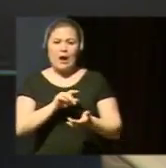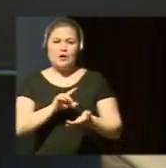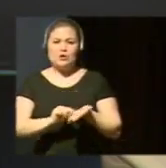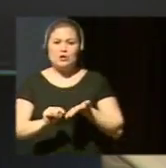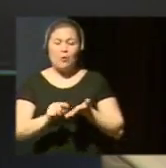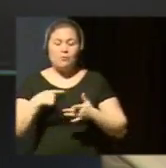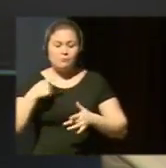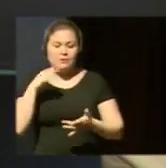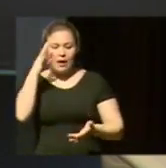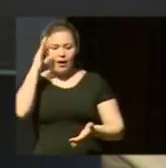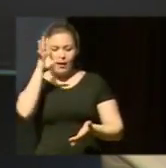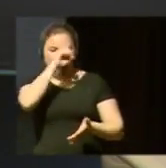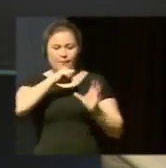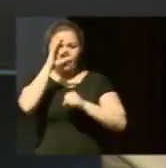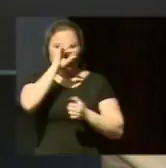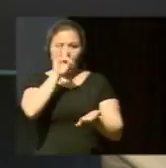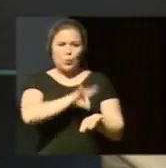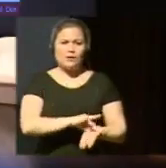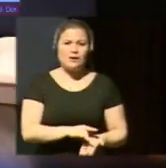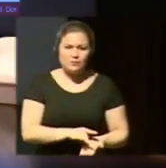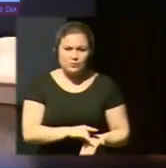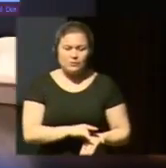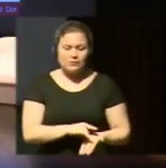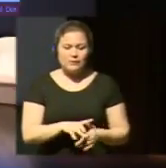atualizados. Não